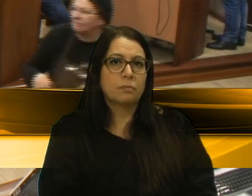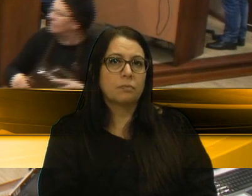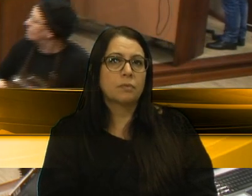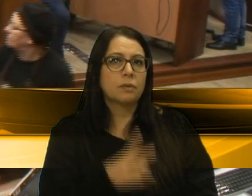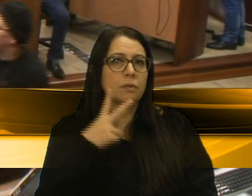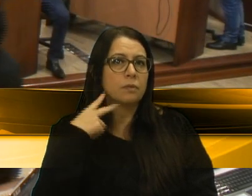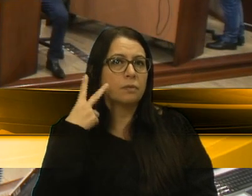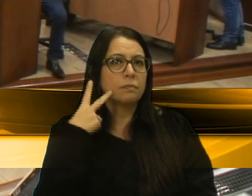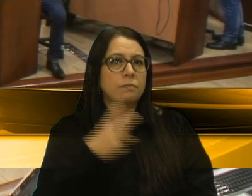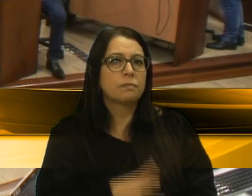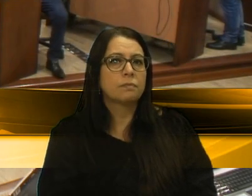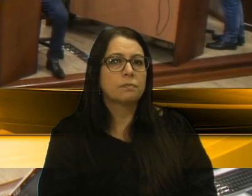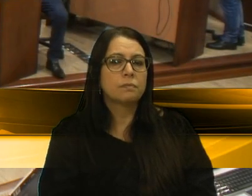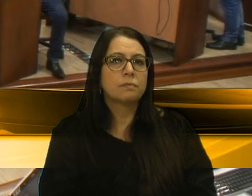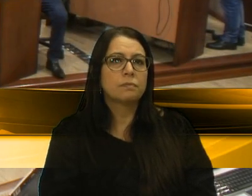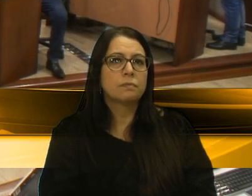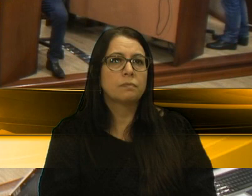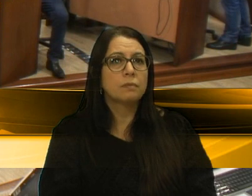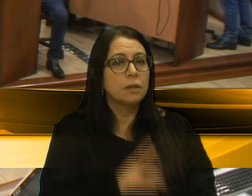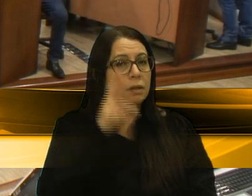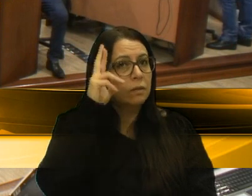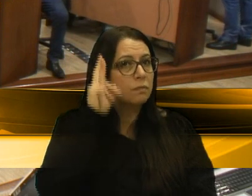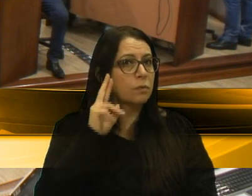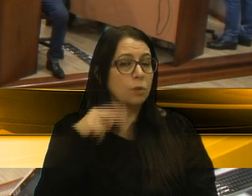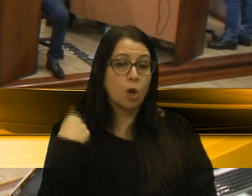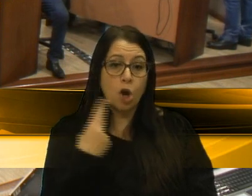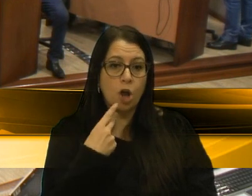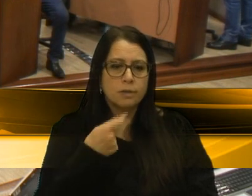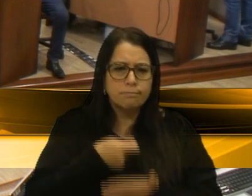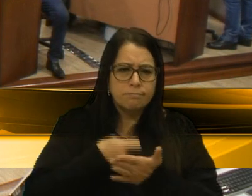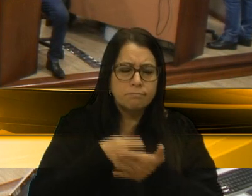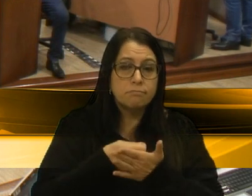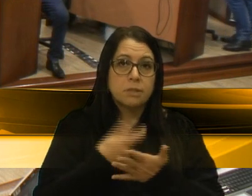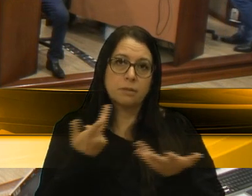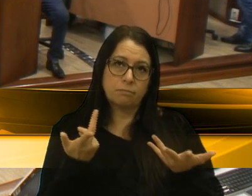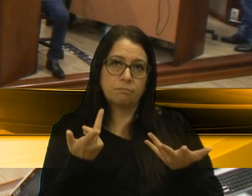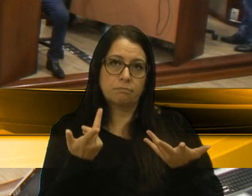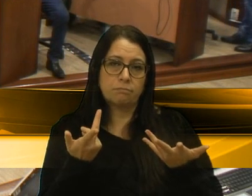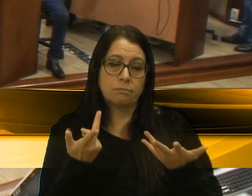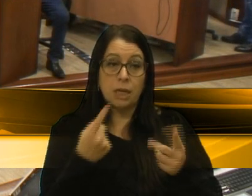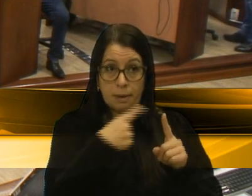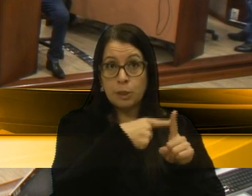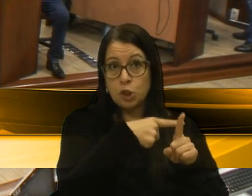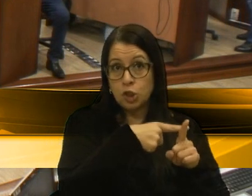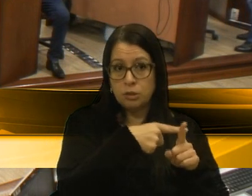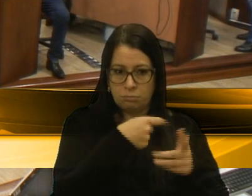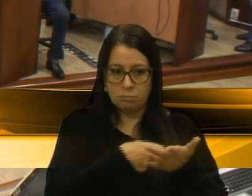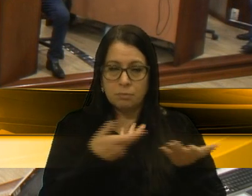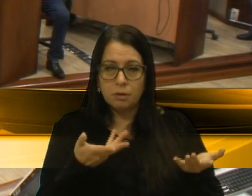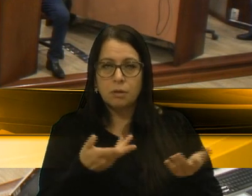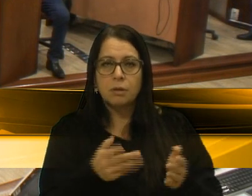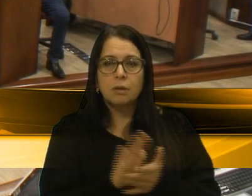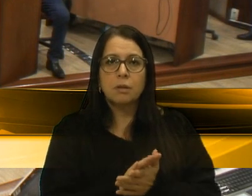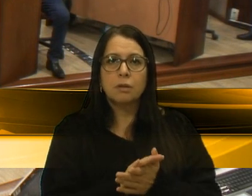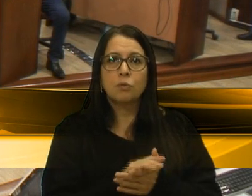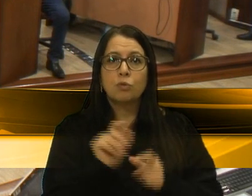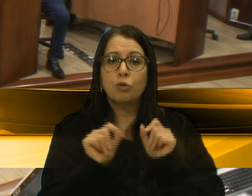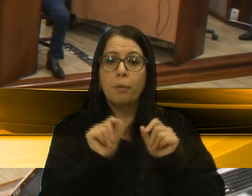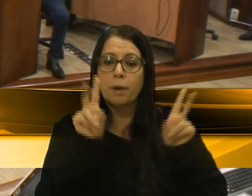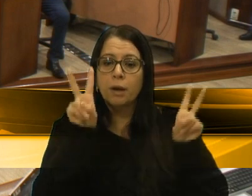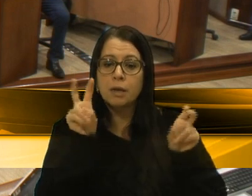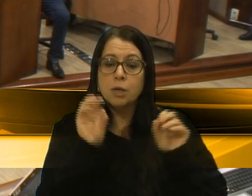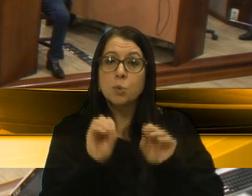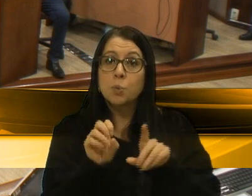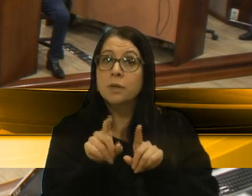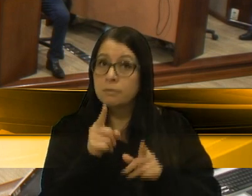Vereador Rafael, a nossa briga aqui, no sentido positivo, a nossa luta aqui pela questão da educação,